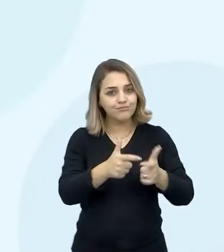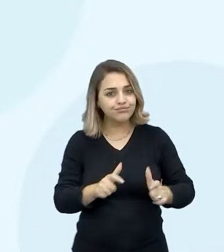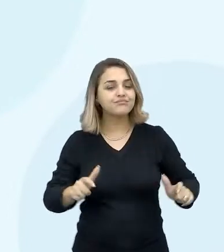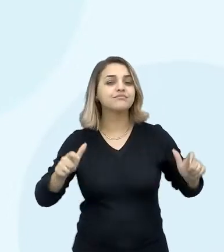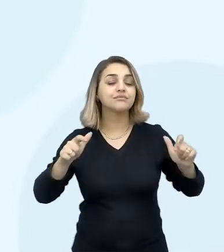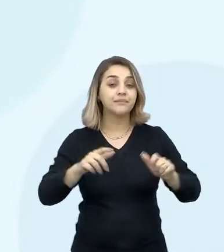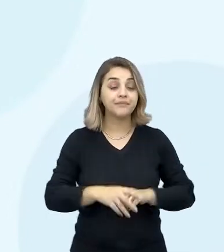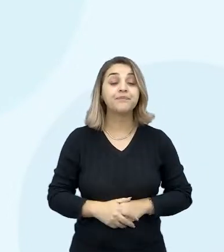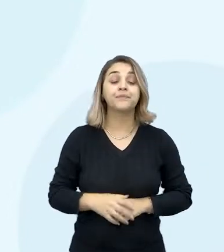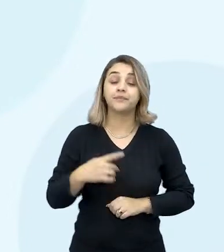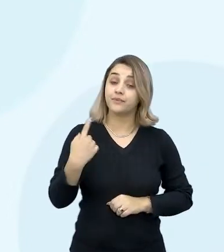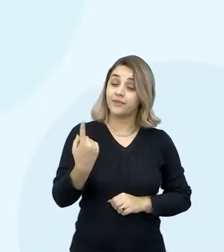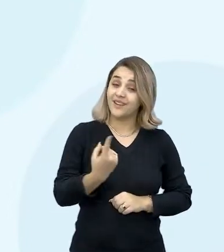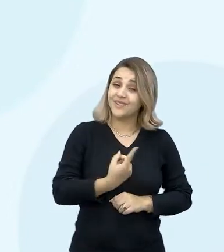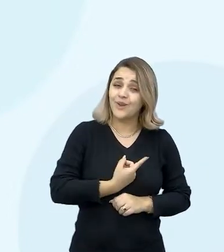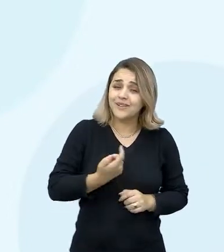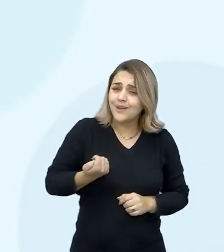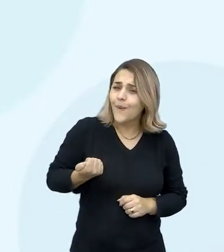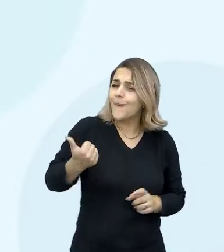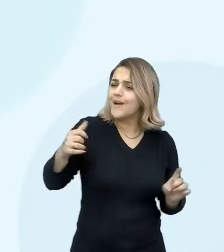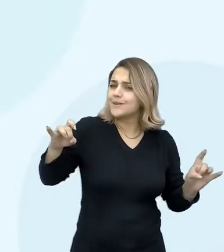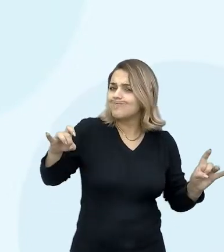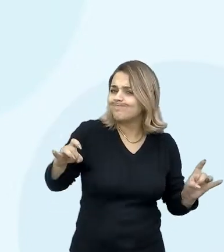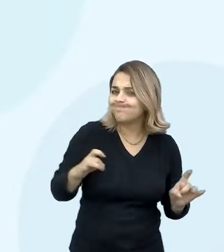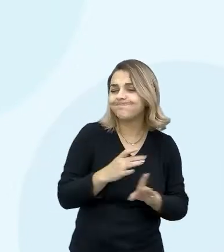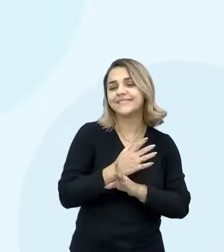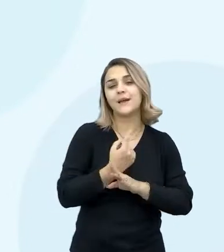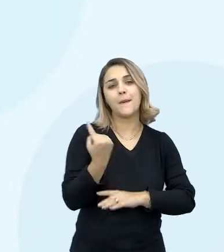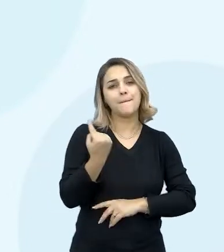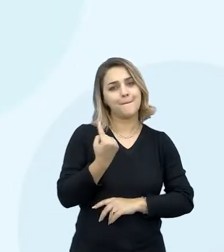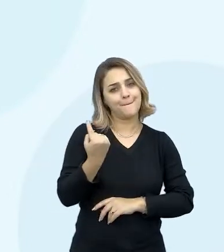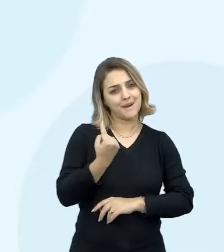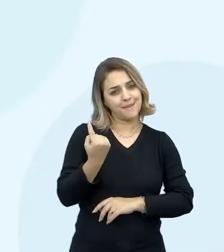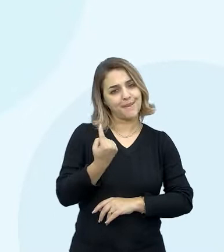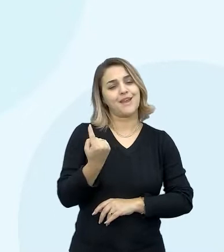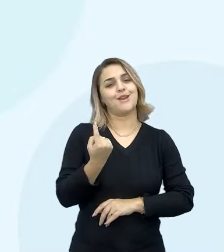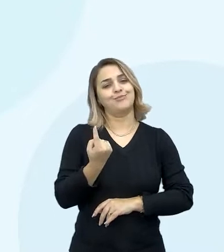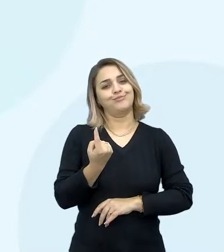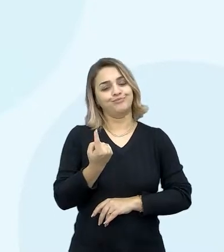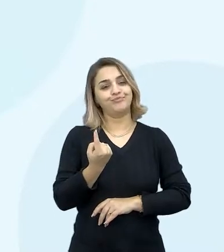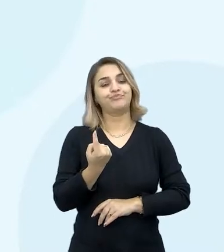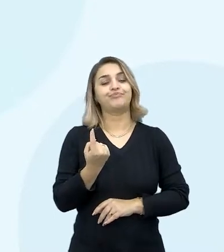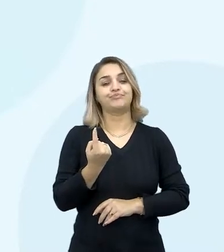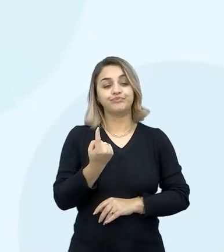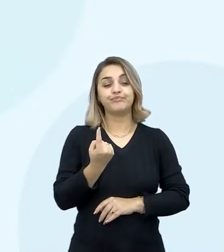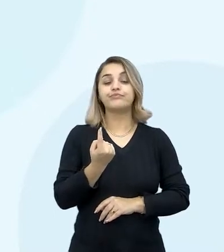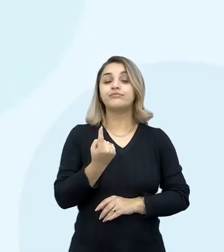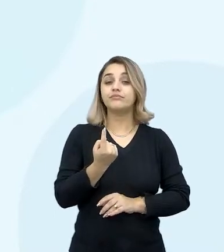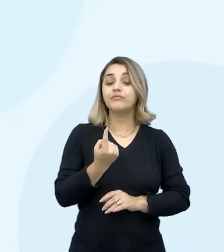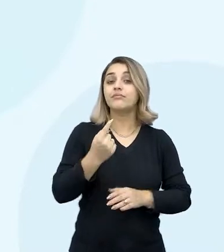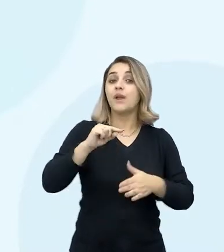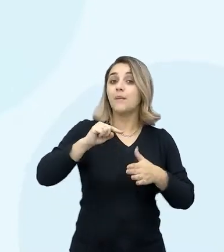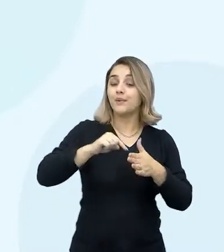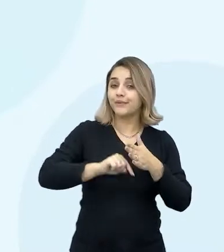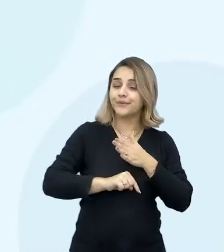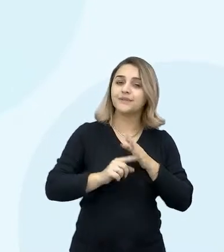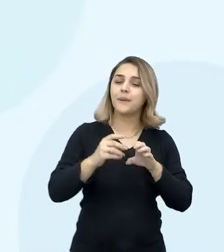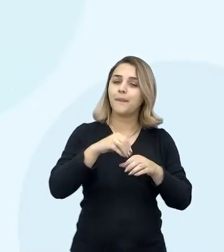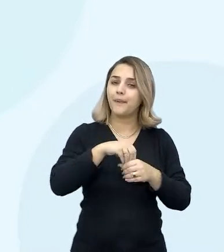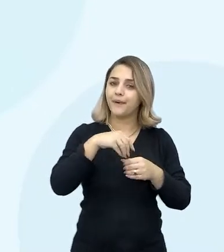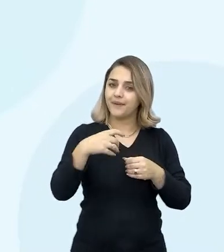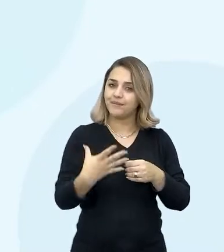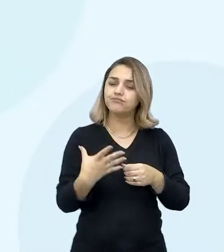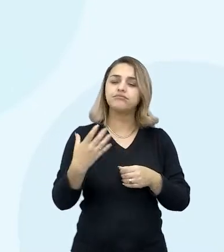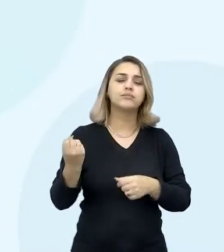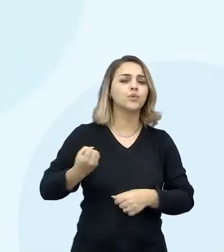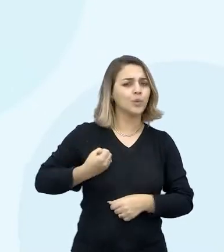se aproximando do finzinho dessa primeira unidade curricular que se chamou Números Também Importam.